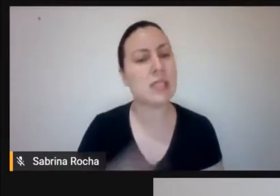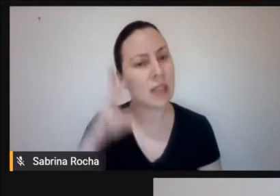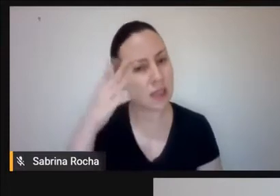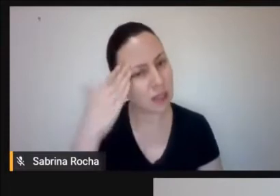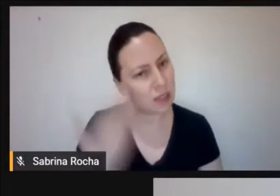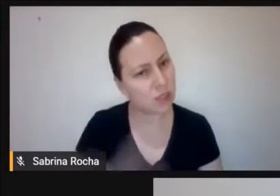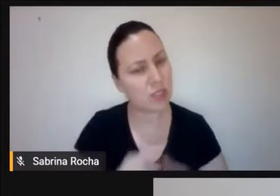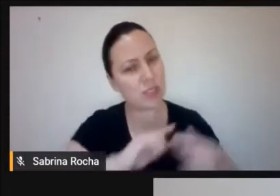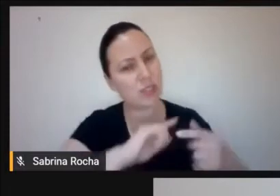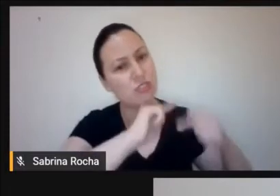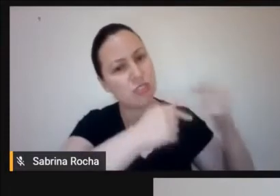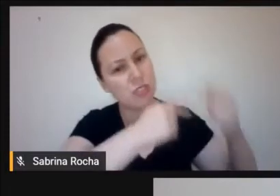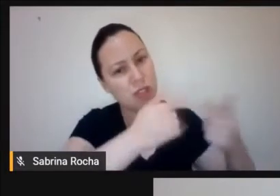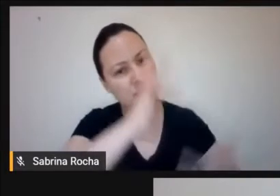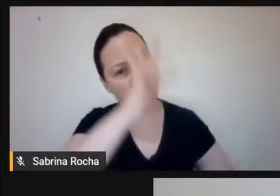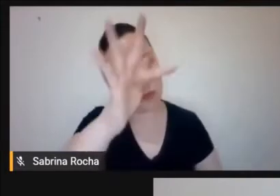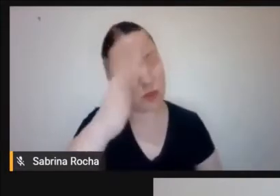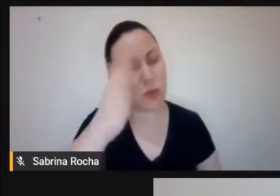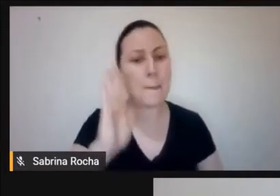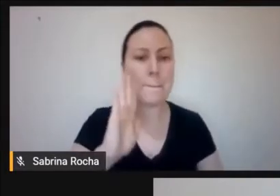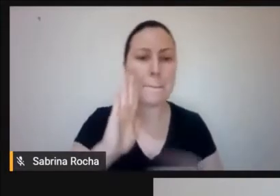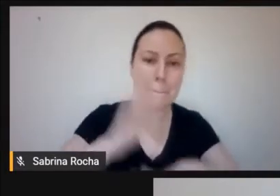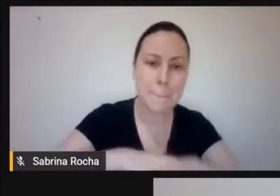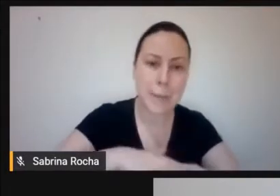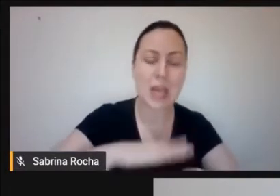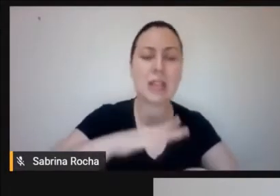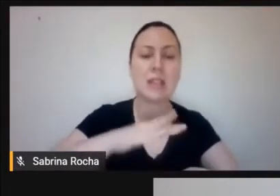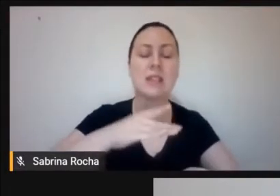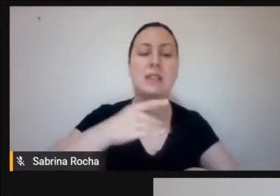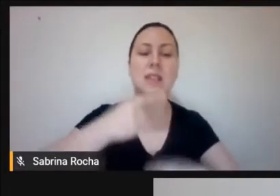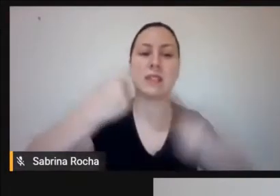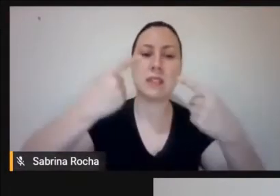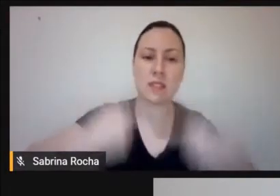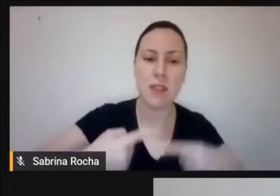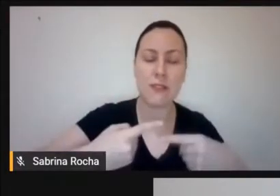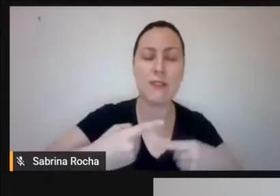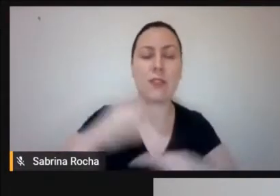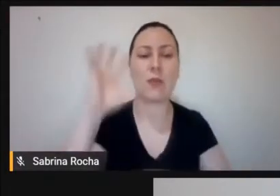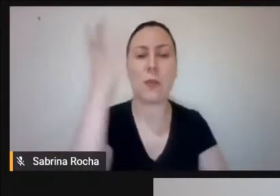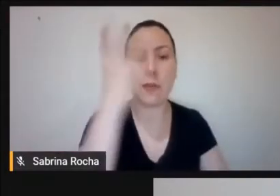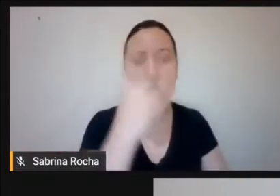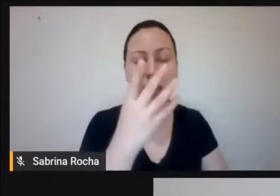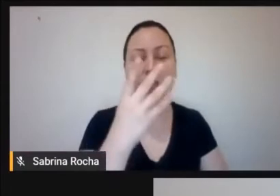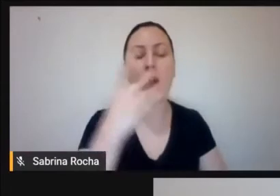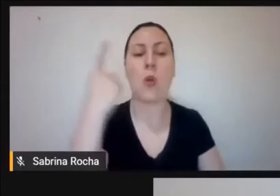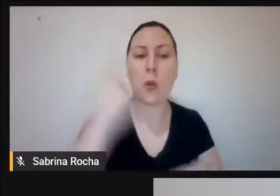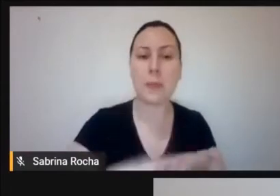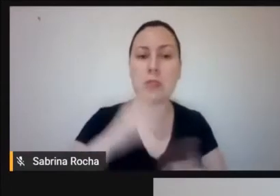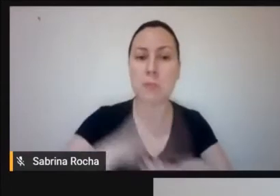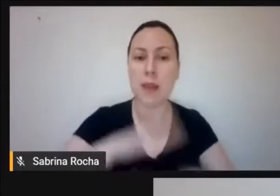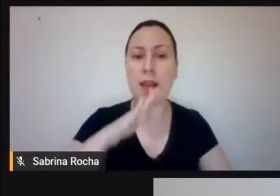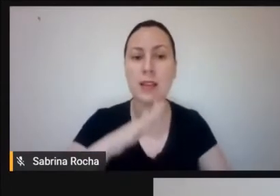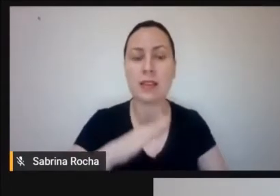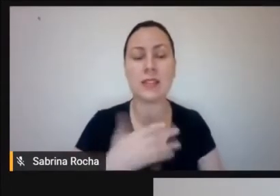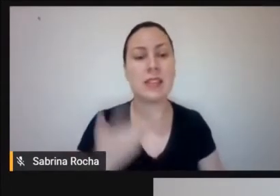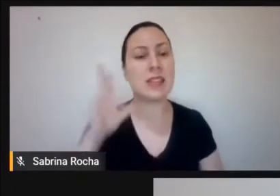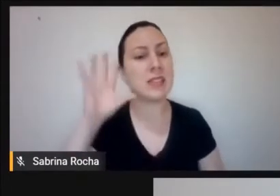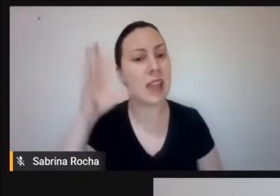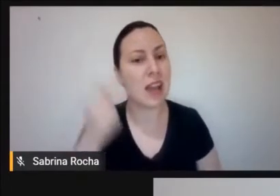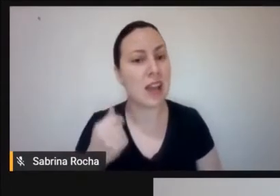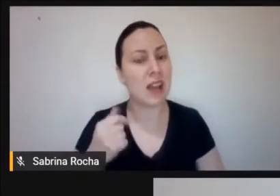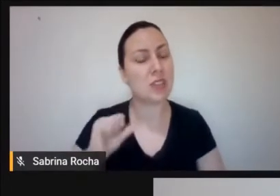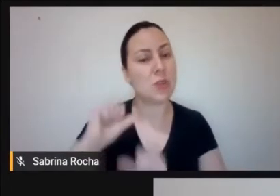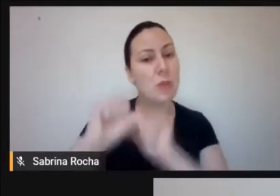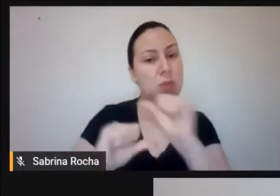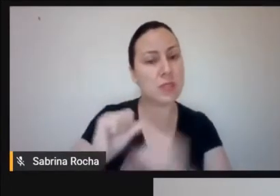e engajamento nos desafios sociais e ambientais complexos? E você acha que a transição para a liderança das gerações